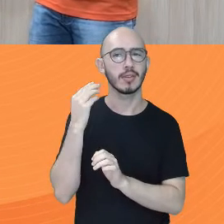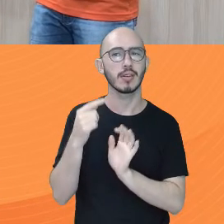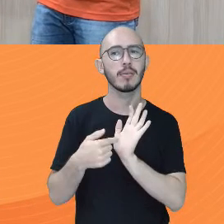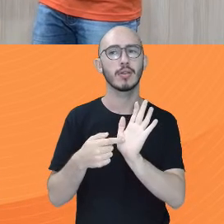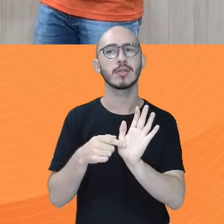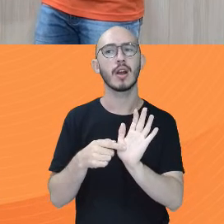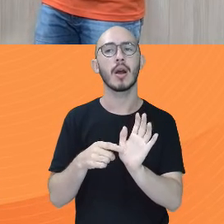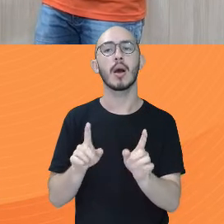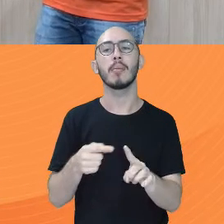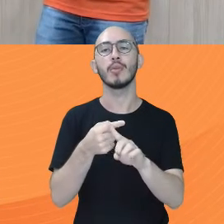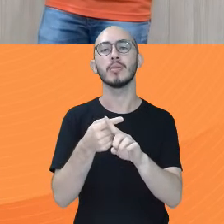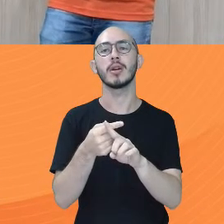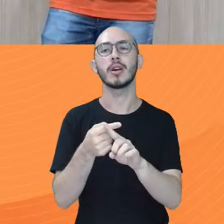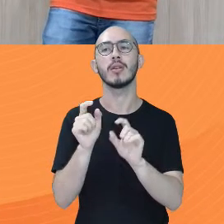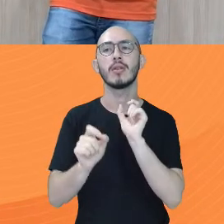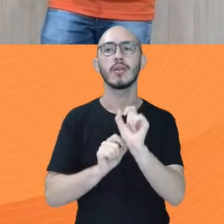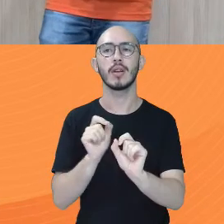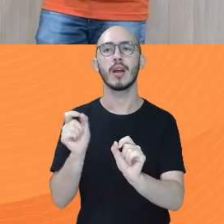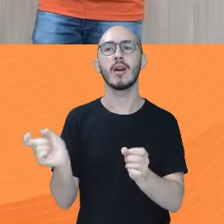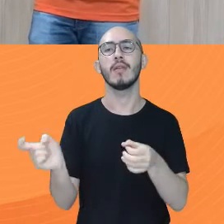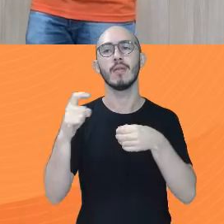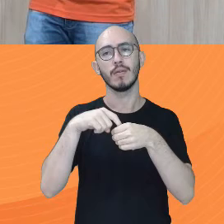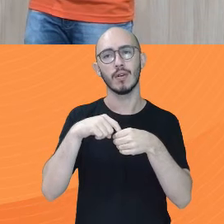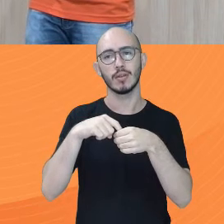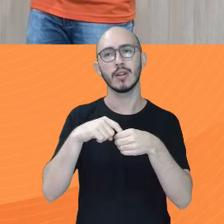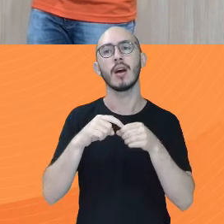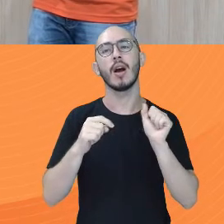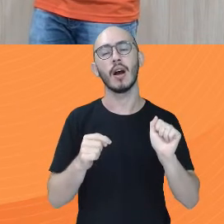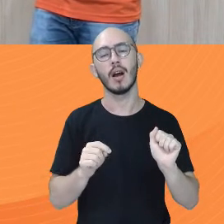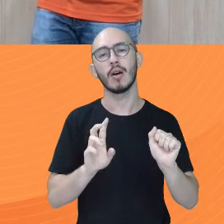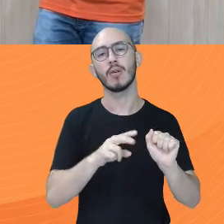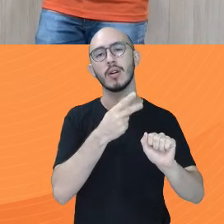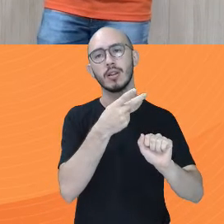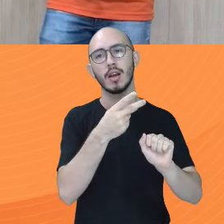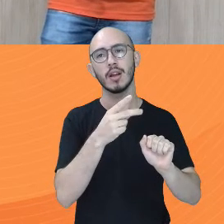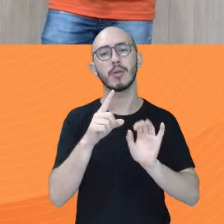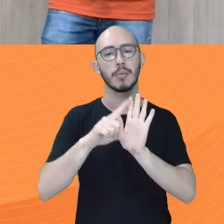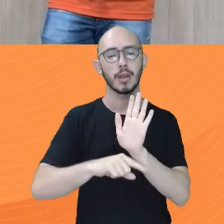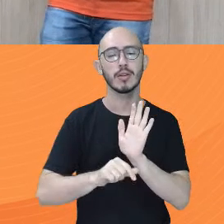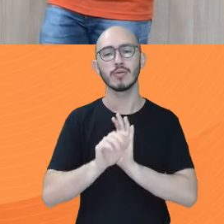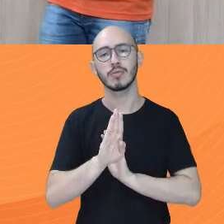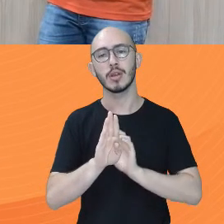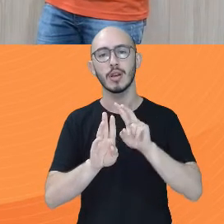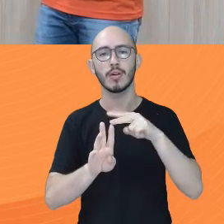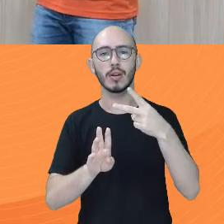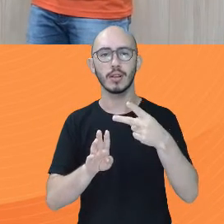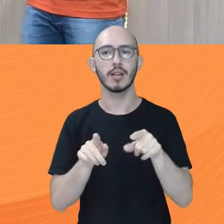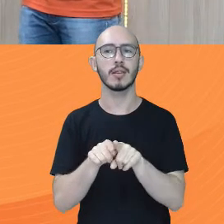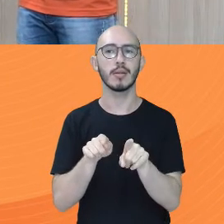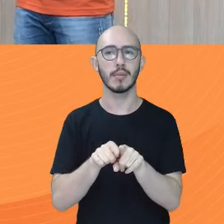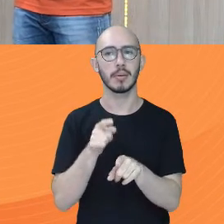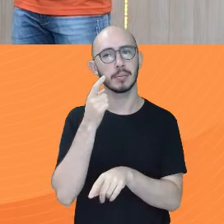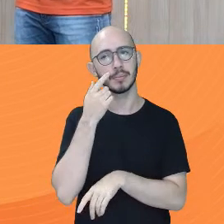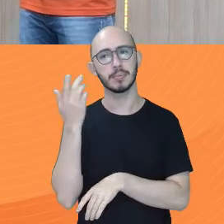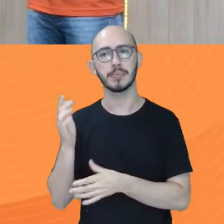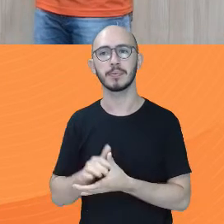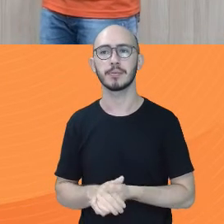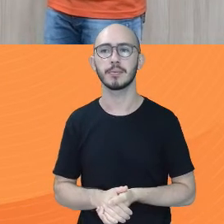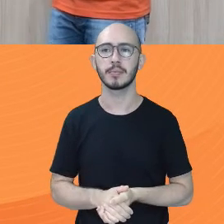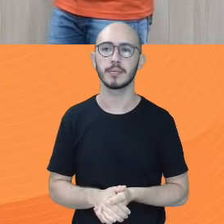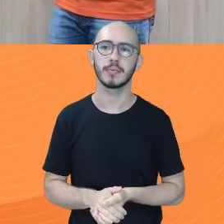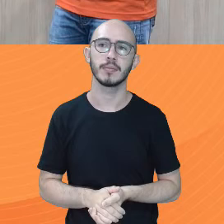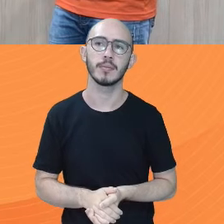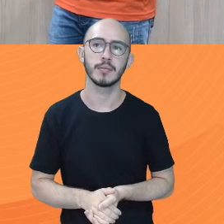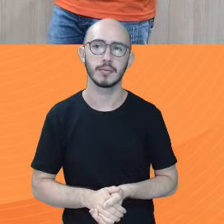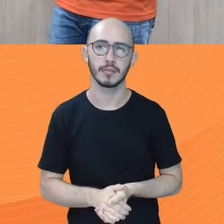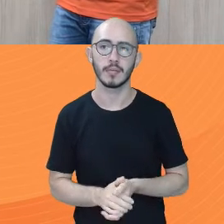multiplicando aqui, ó, eu vou voltar para o A ao quadrado menos B ao quadrado. Então, acompanha aí, ó. A ao quadrado